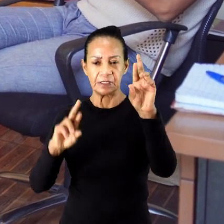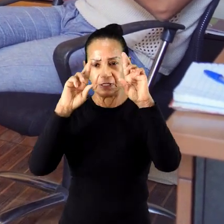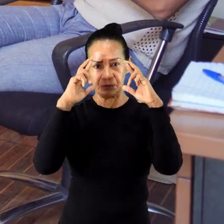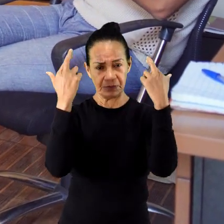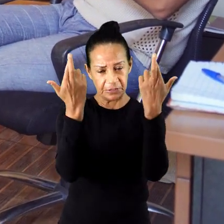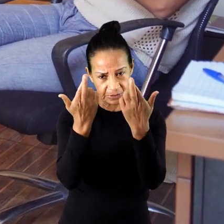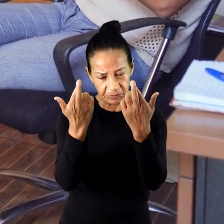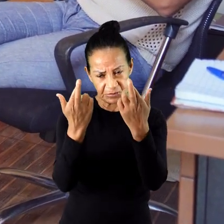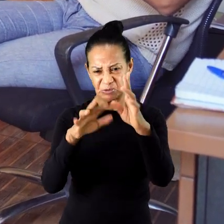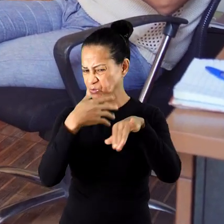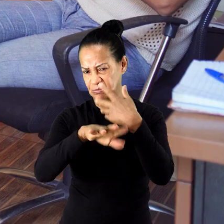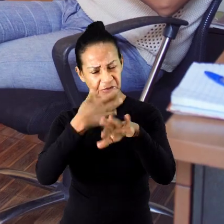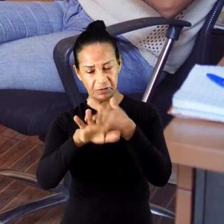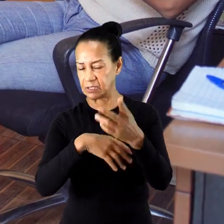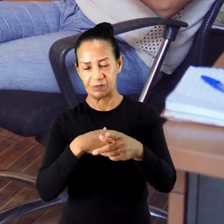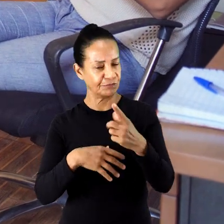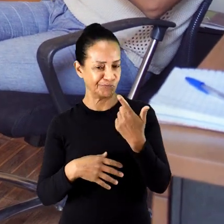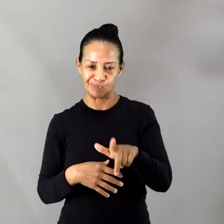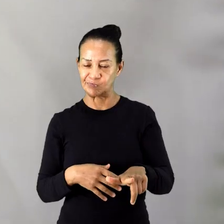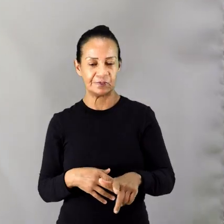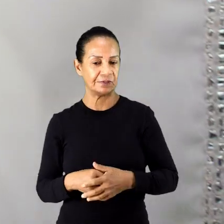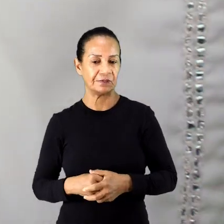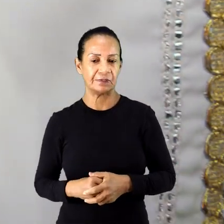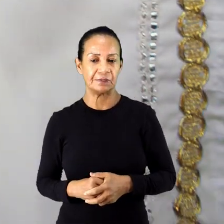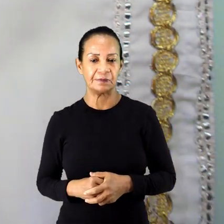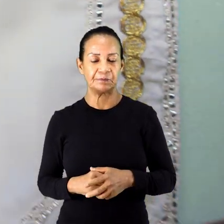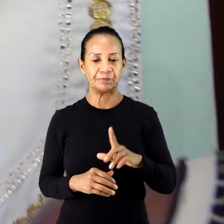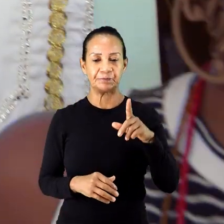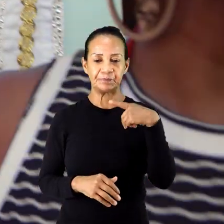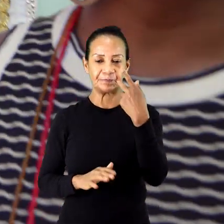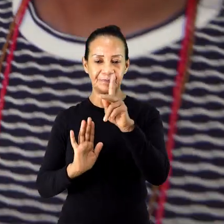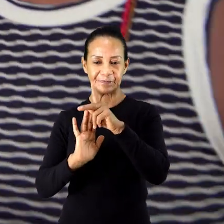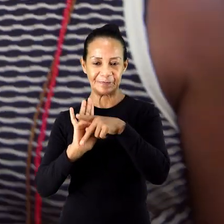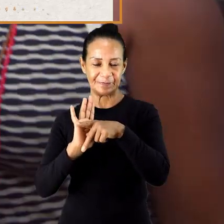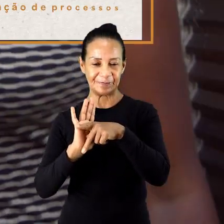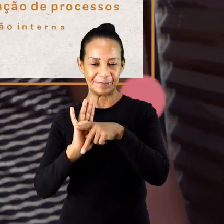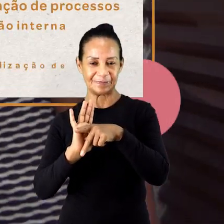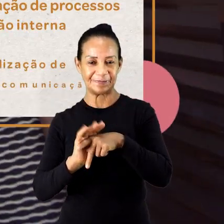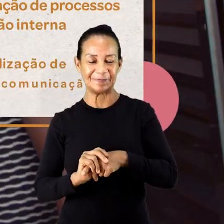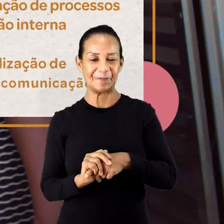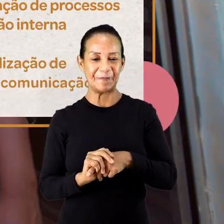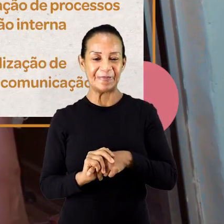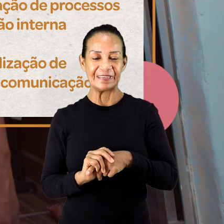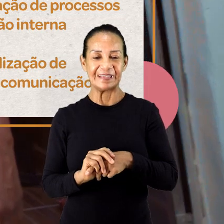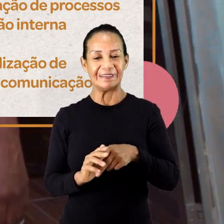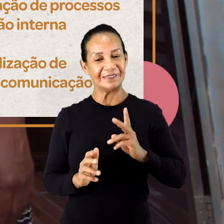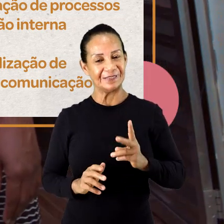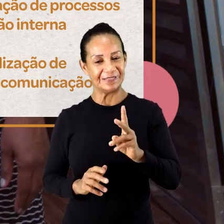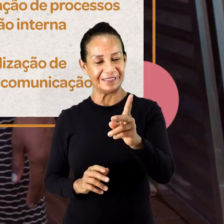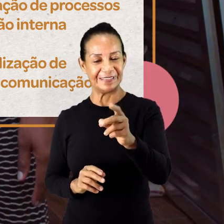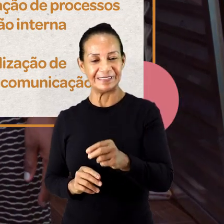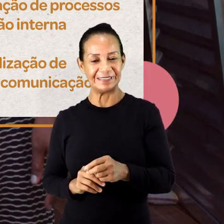para cada reunião. A gente não dá para falar de tudo hoje. 3 mulheres. Nosso projeto, na verdade,